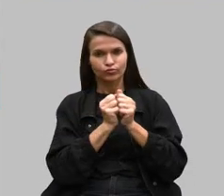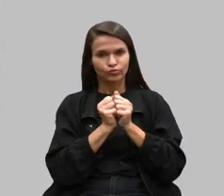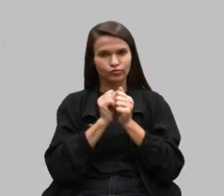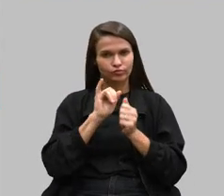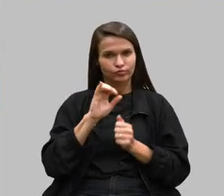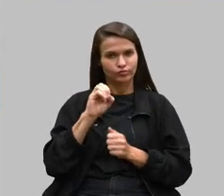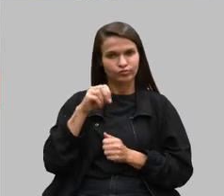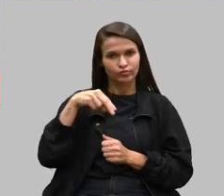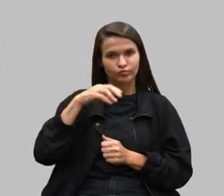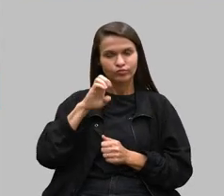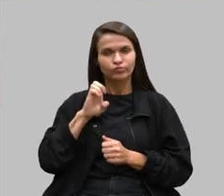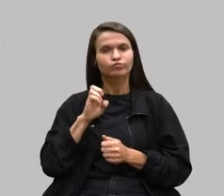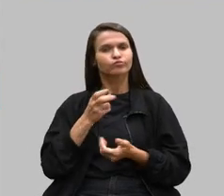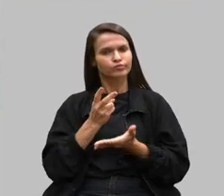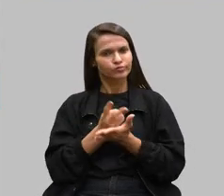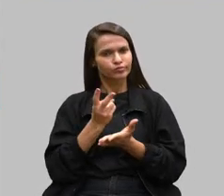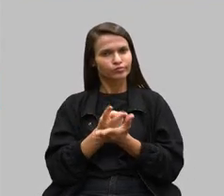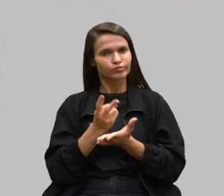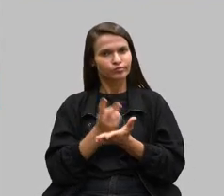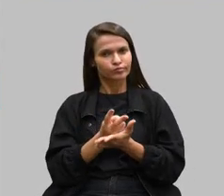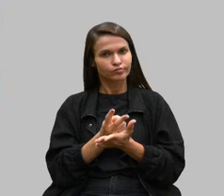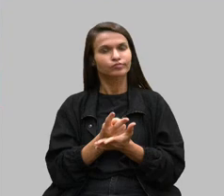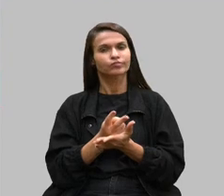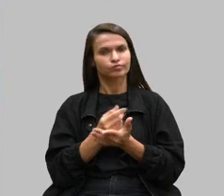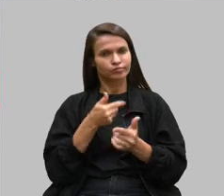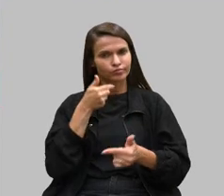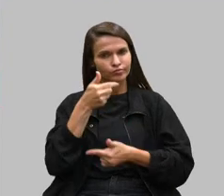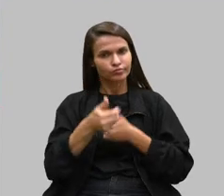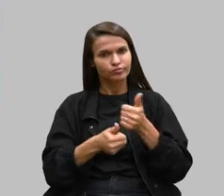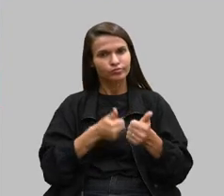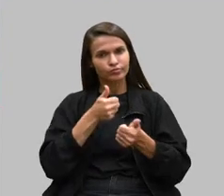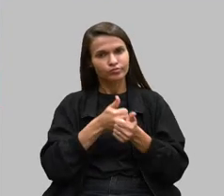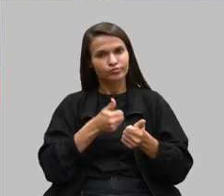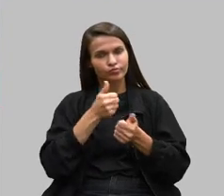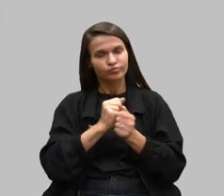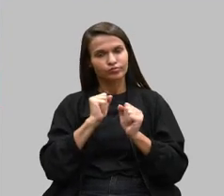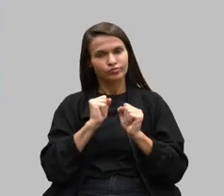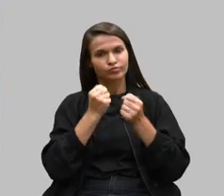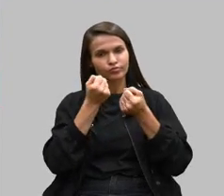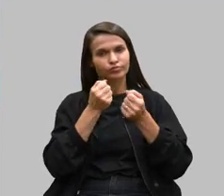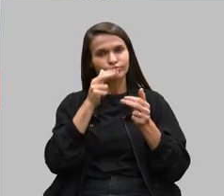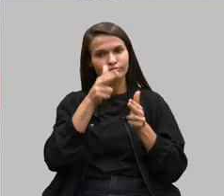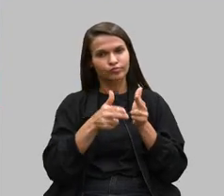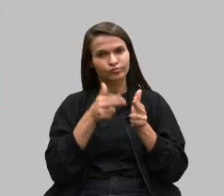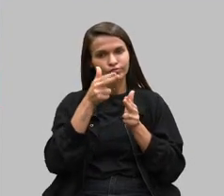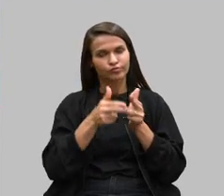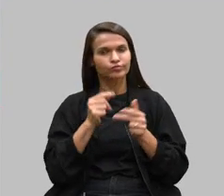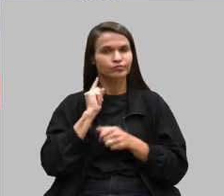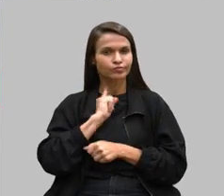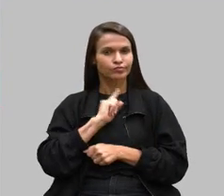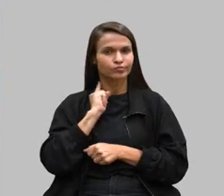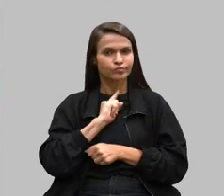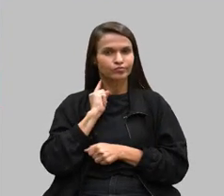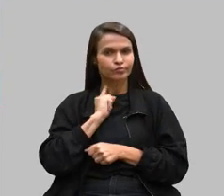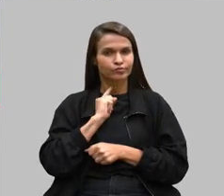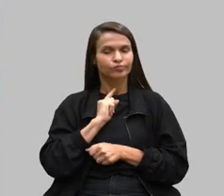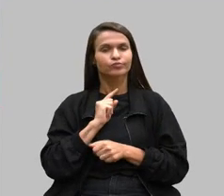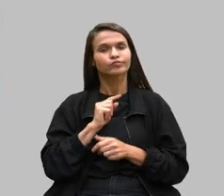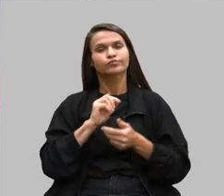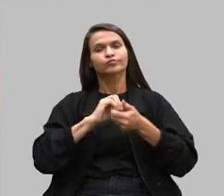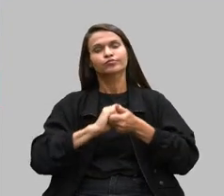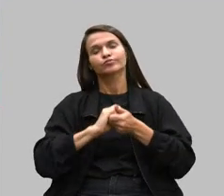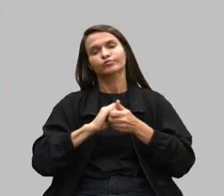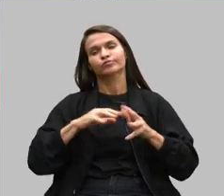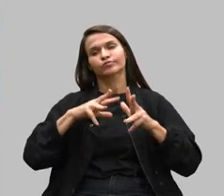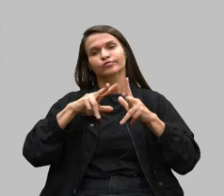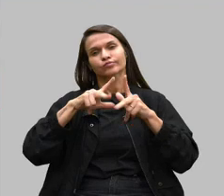tem continuado Esta luta a na defesa das nossas ferrovias mineiras enfim cumprimentar todos os convidados que estão